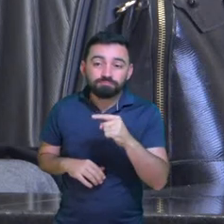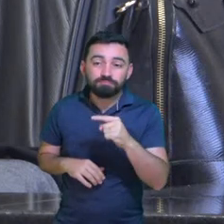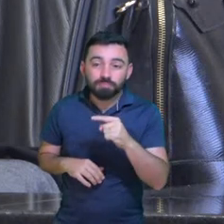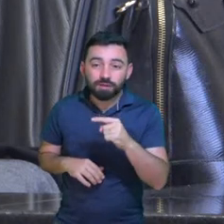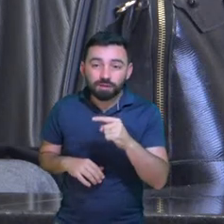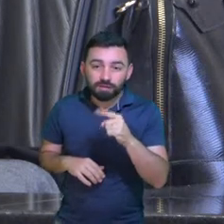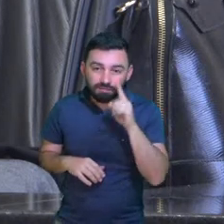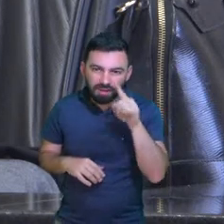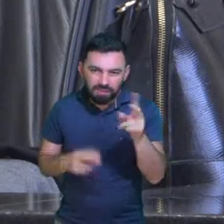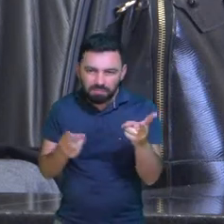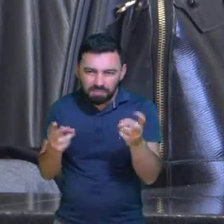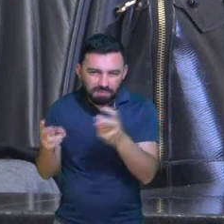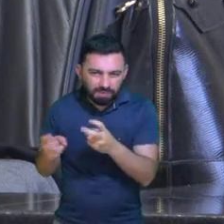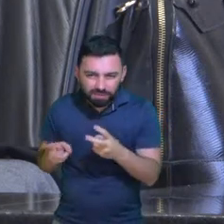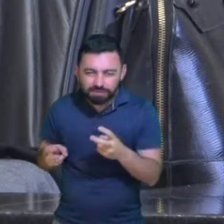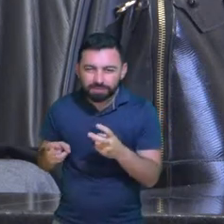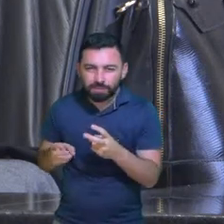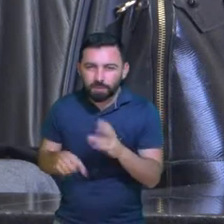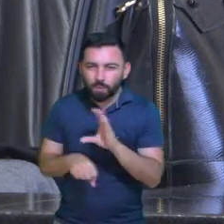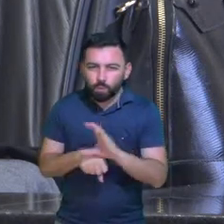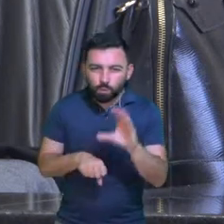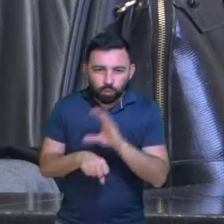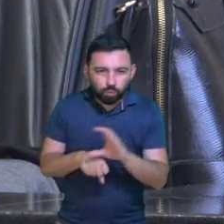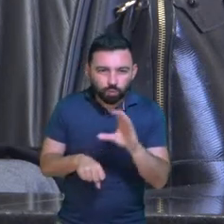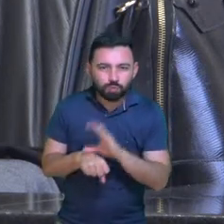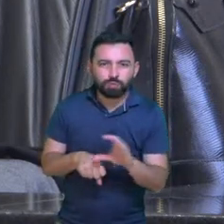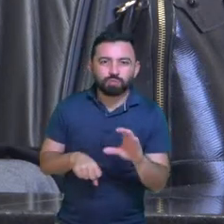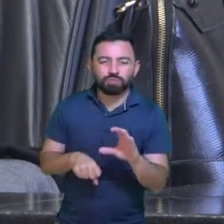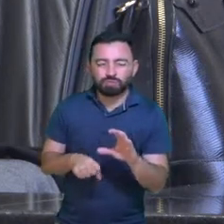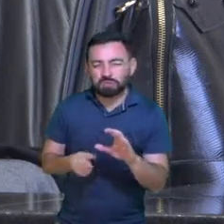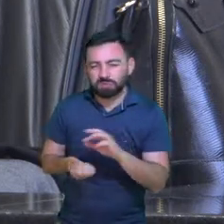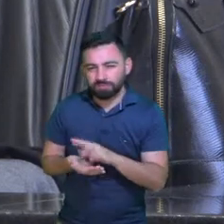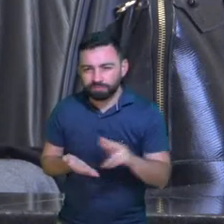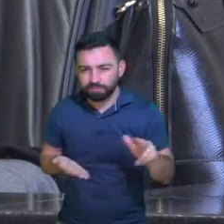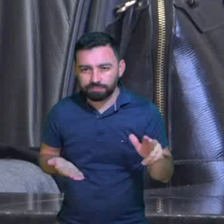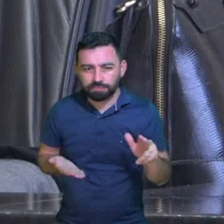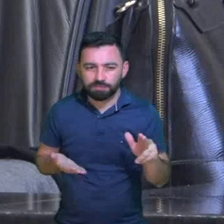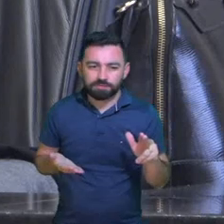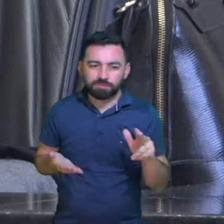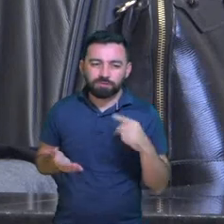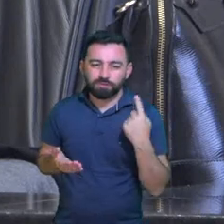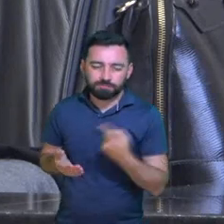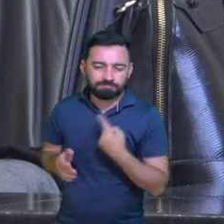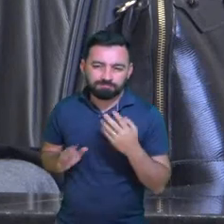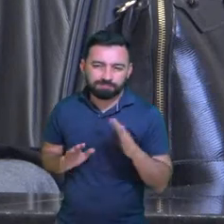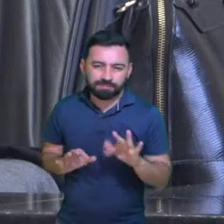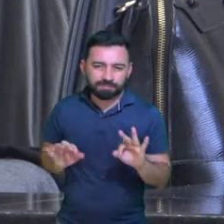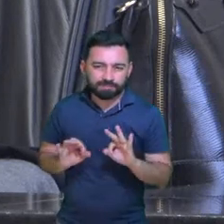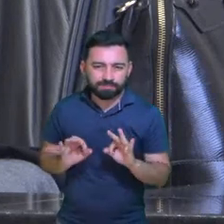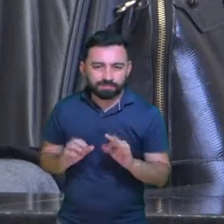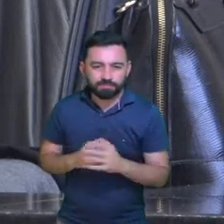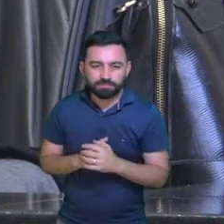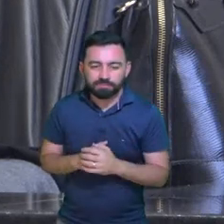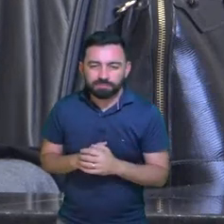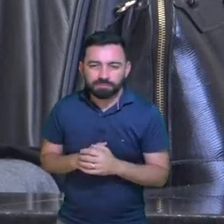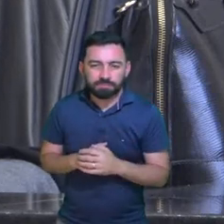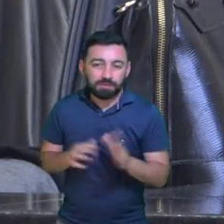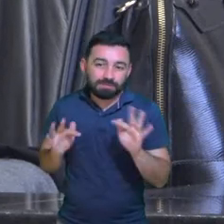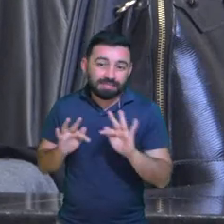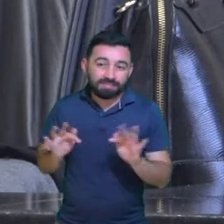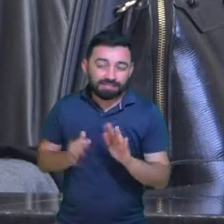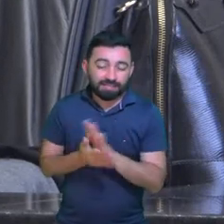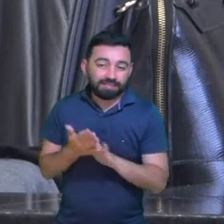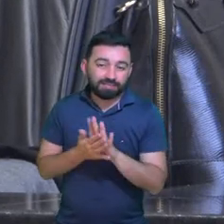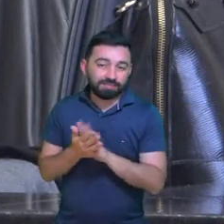aí de eh cursos com R 60 a gente não fica nem um pouco feliz é assim como também não fica bem feliz com o resultado da